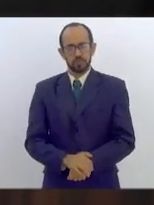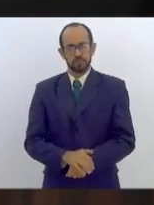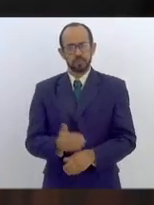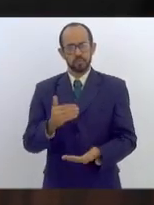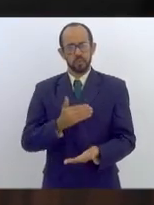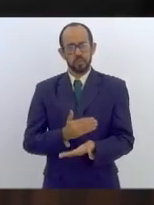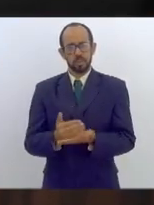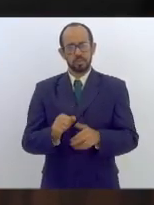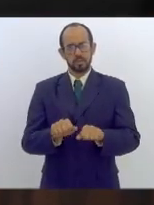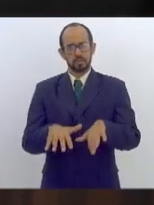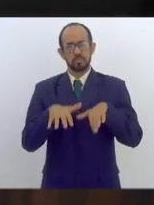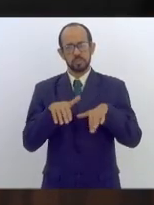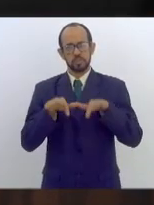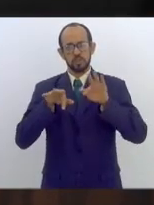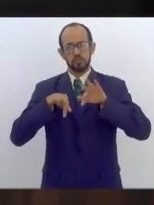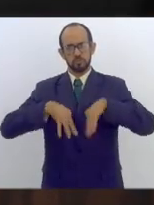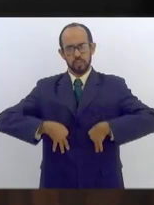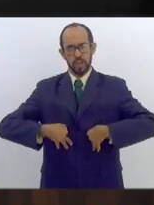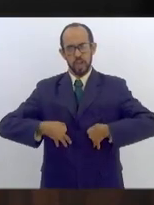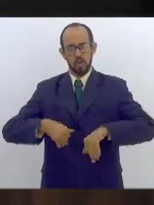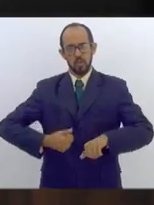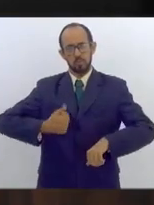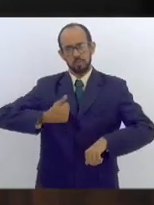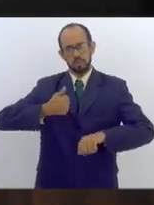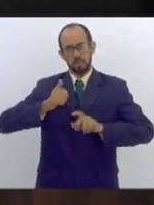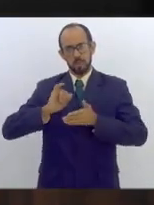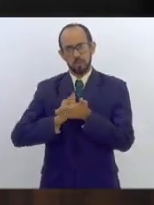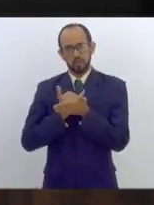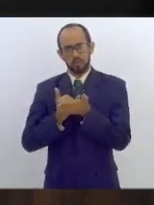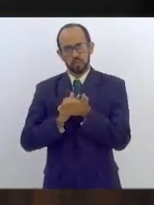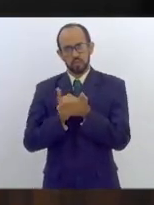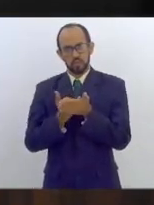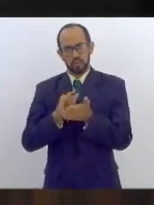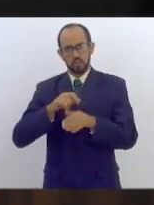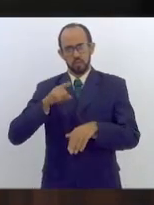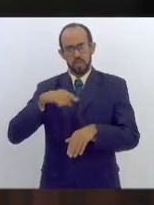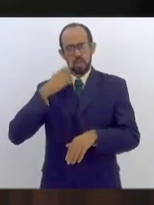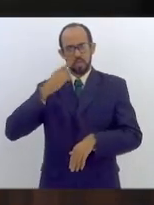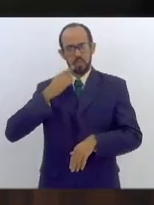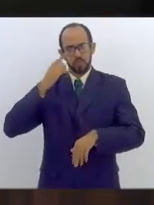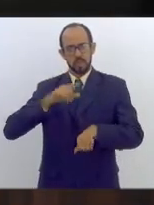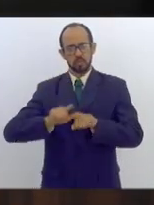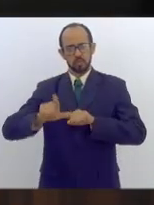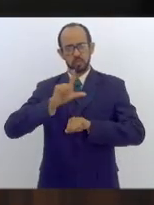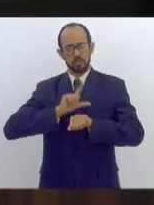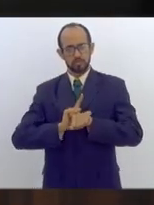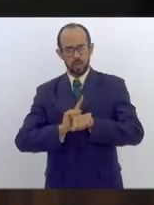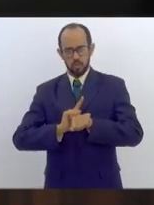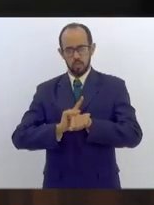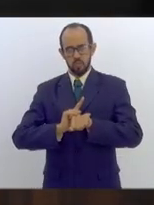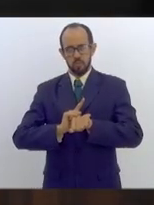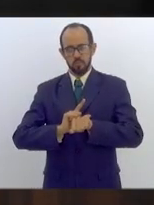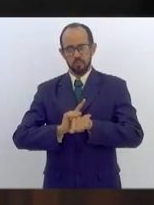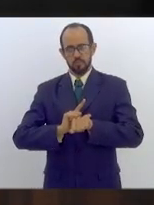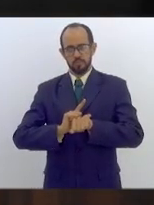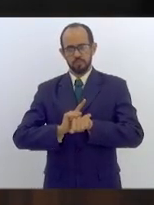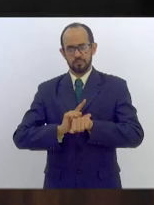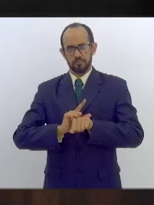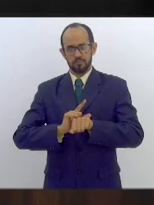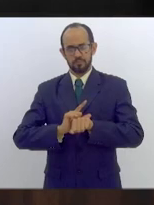passa-se ao expediente final com o primeiro orador inscrito, o deputado Luiz Paulo.